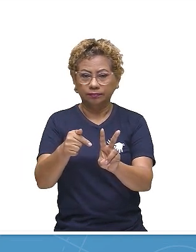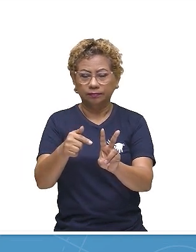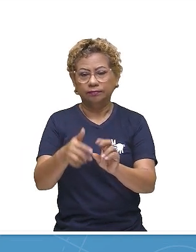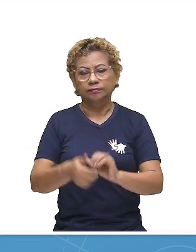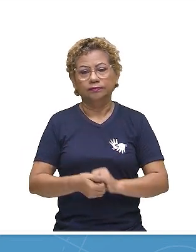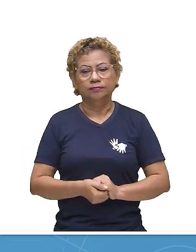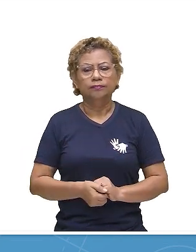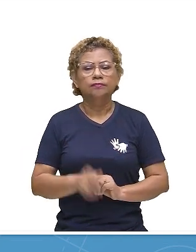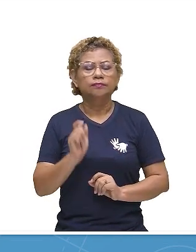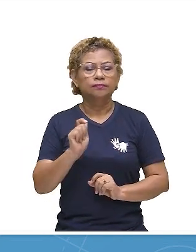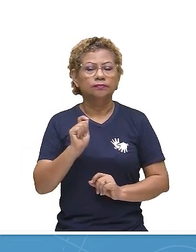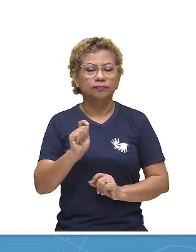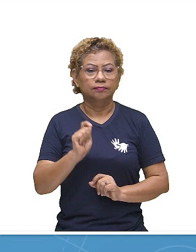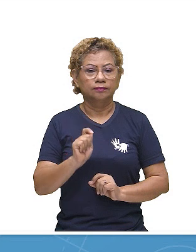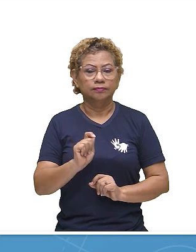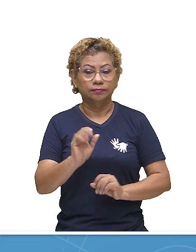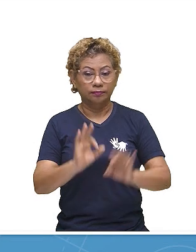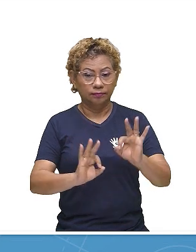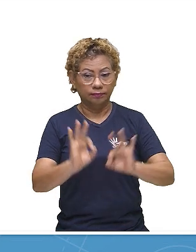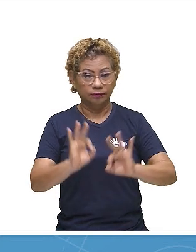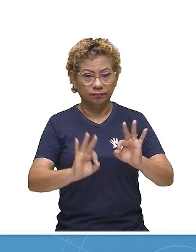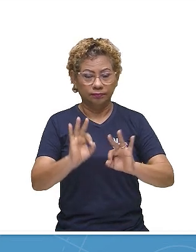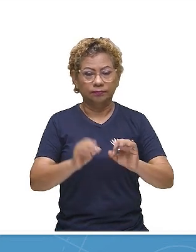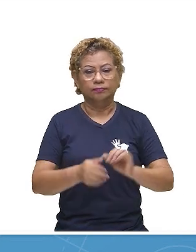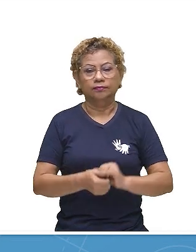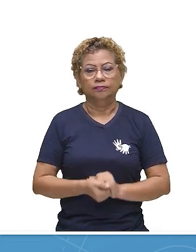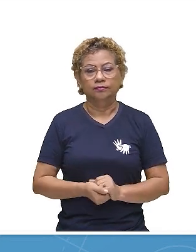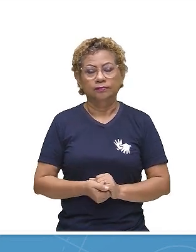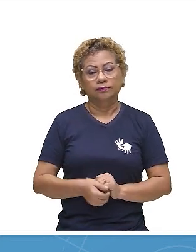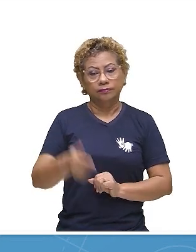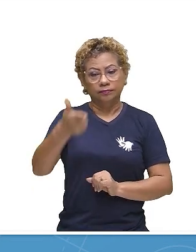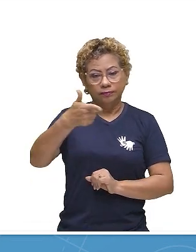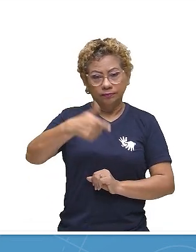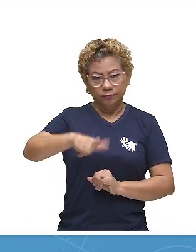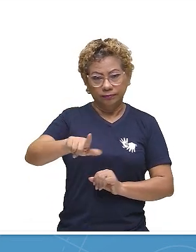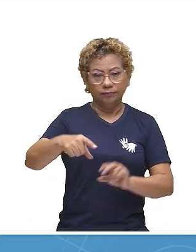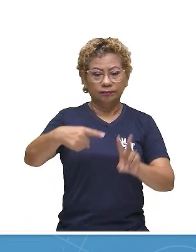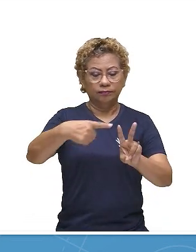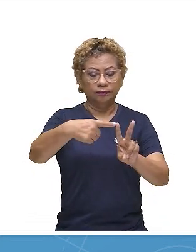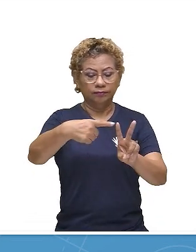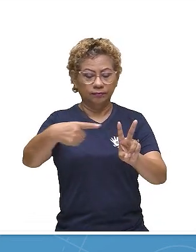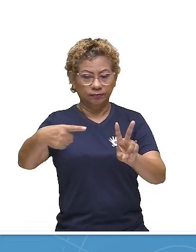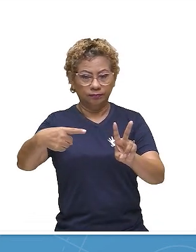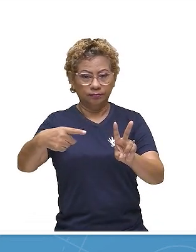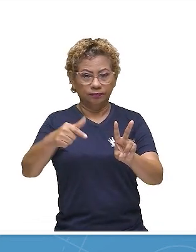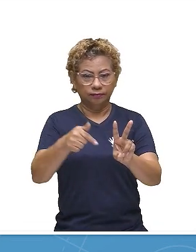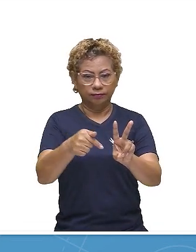Então, o que eu vou fazer aqui? Eu vou repetir o radicando, que é 7,